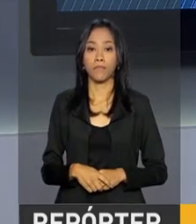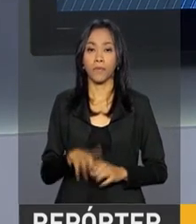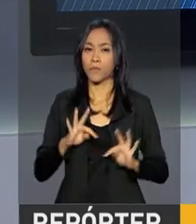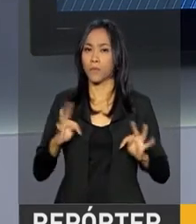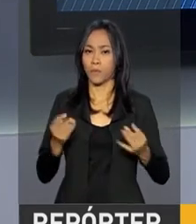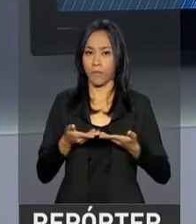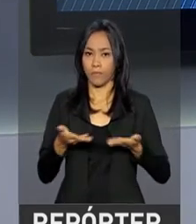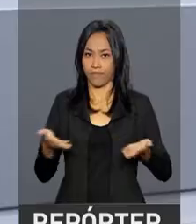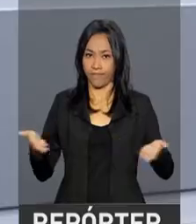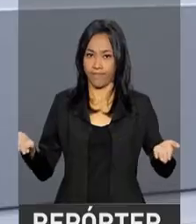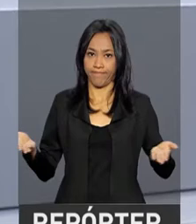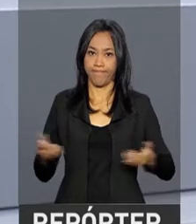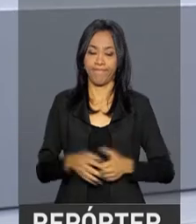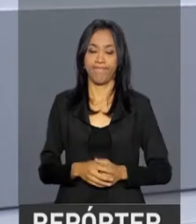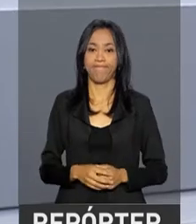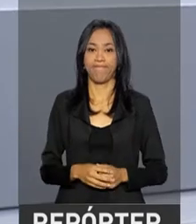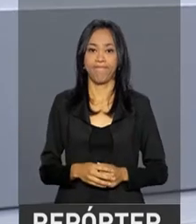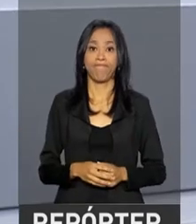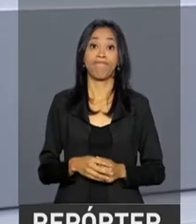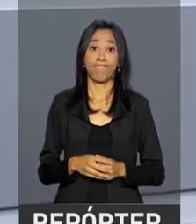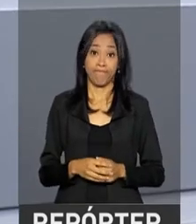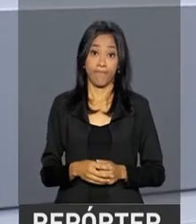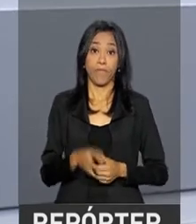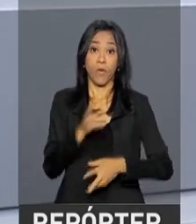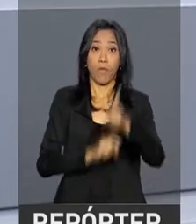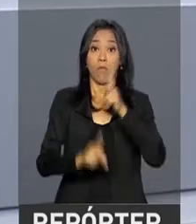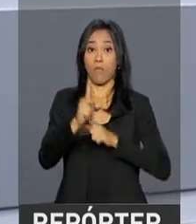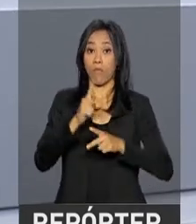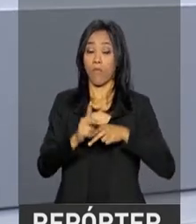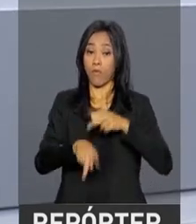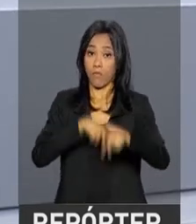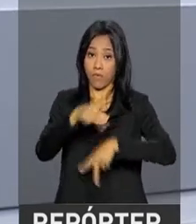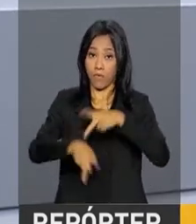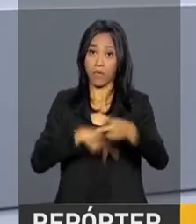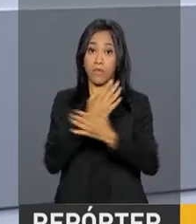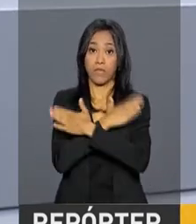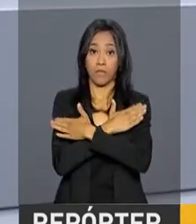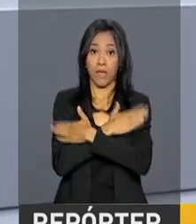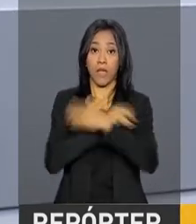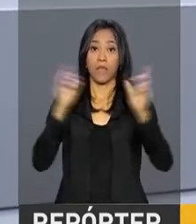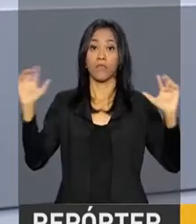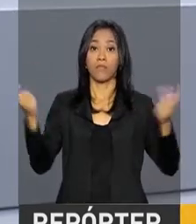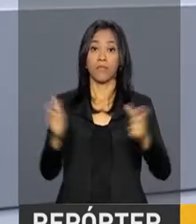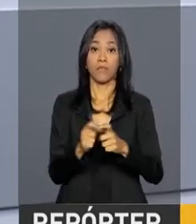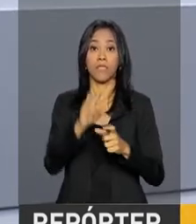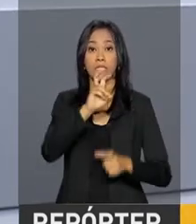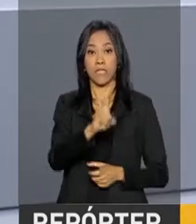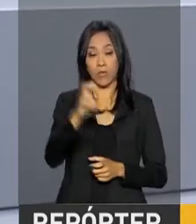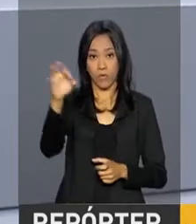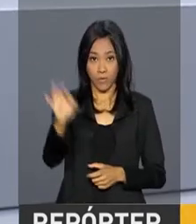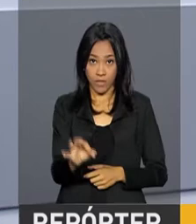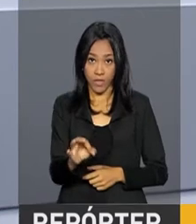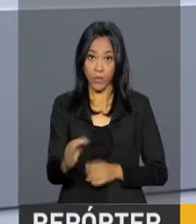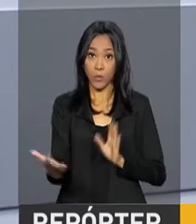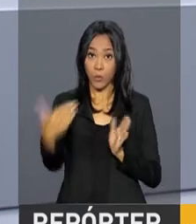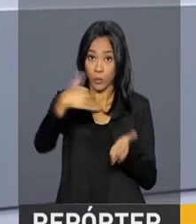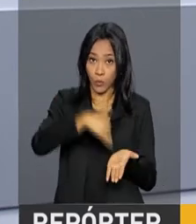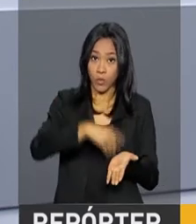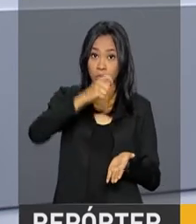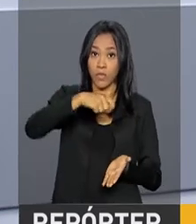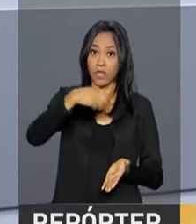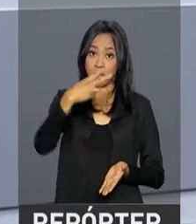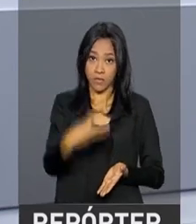Tudo junto. A população desocupada caiu 5% no último trimestre de 2017, em relação